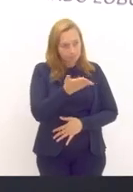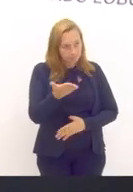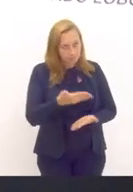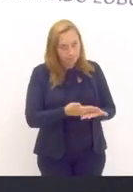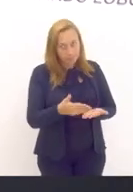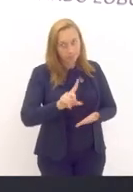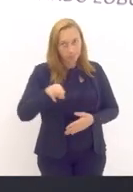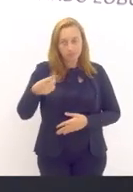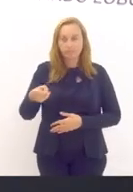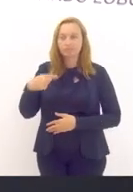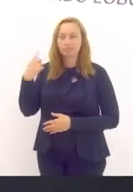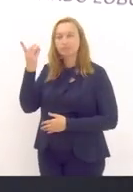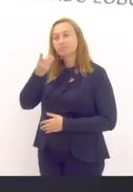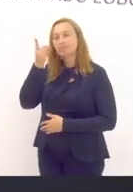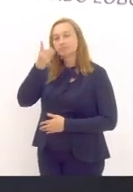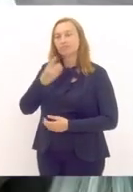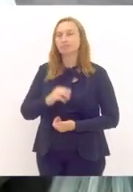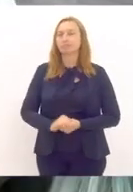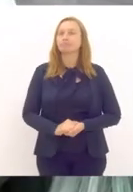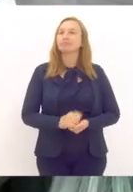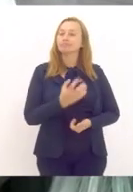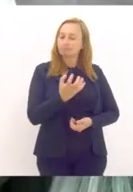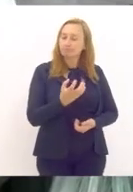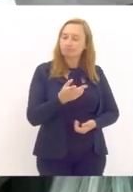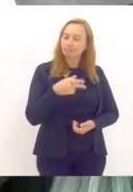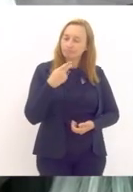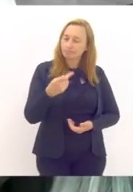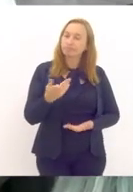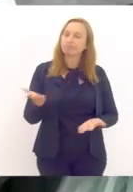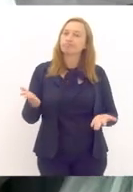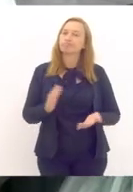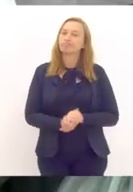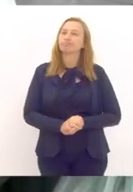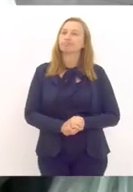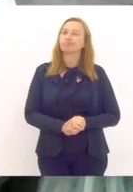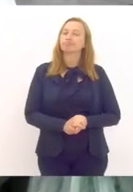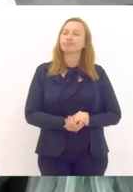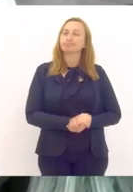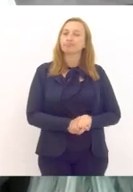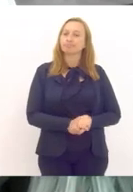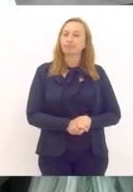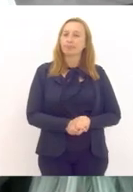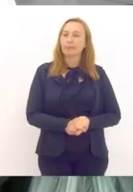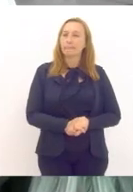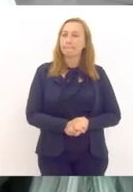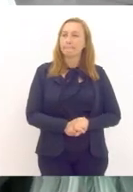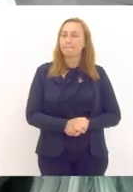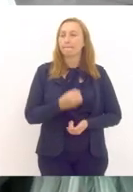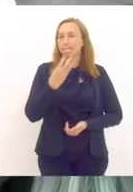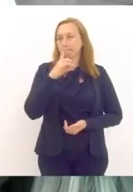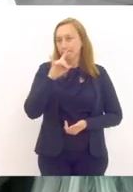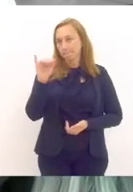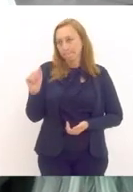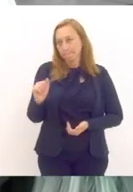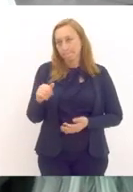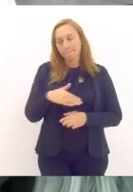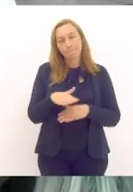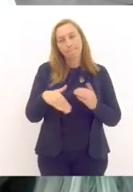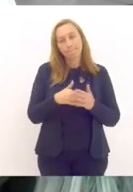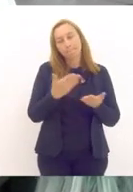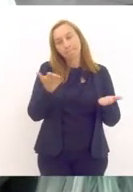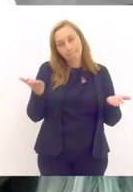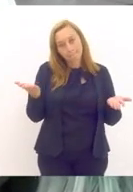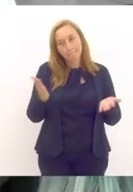para os deputados que queiram se manifestar. Bom dia a todos e a